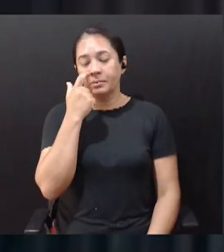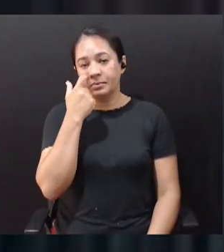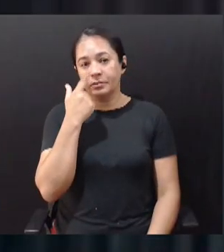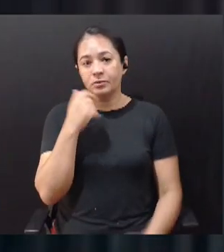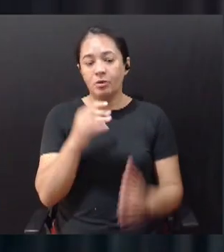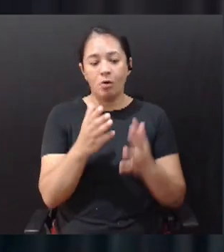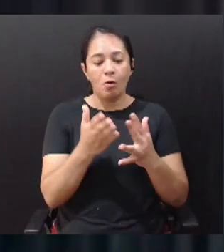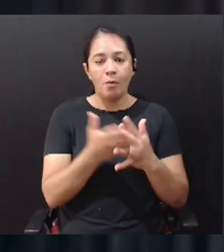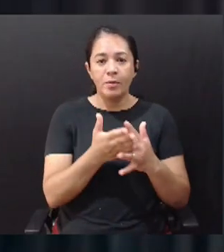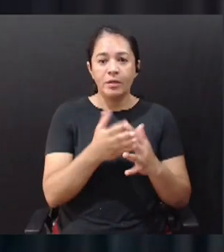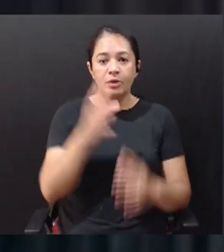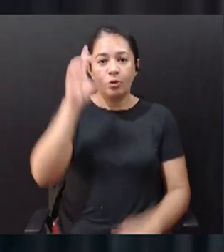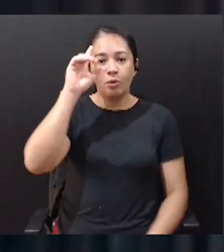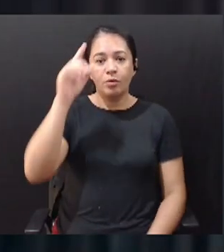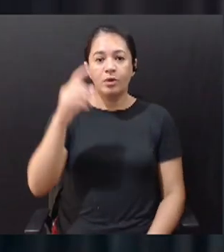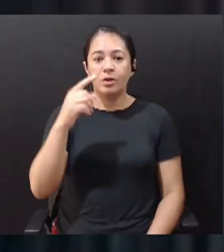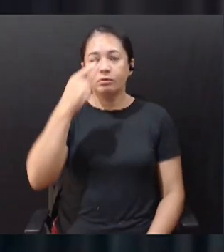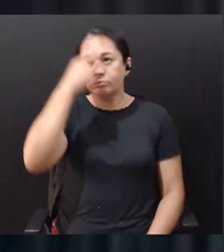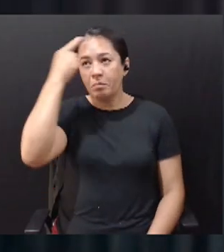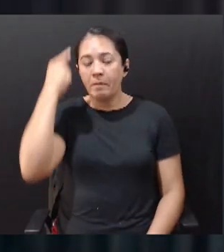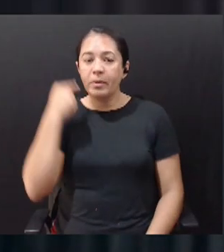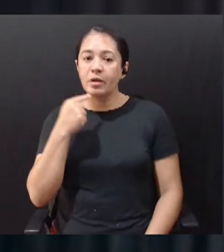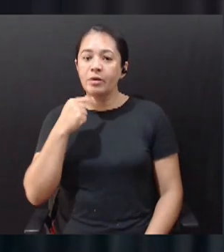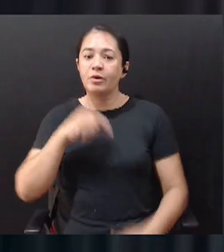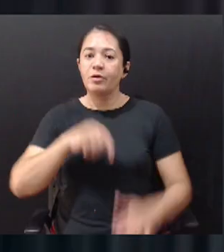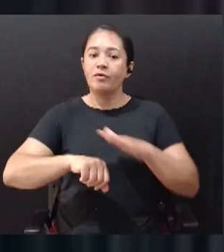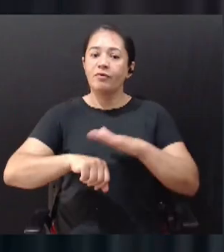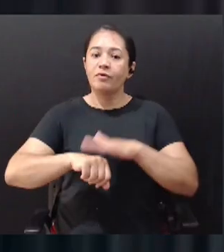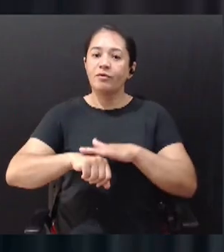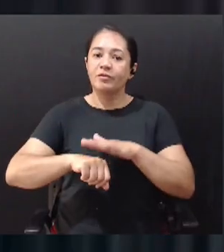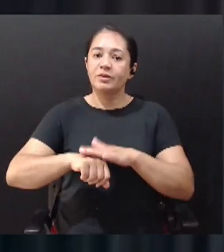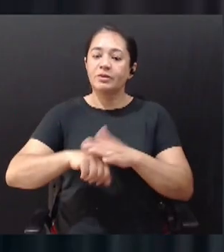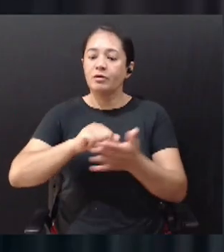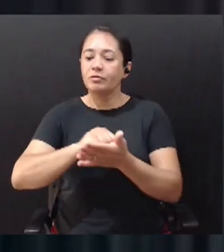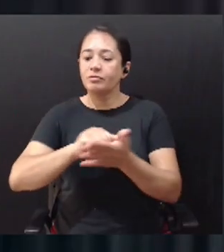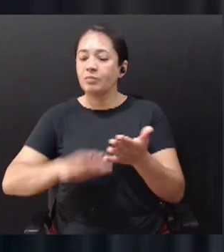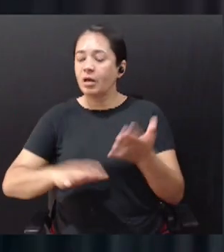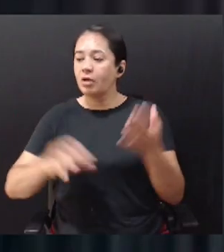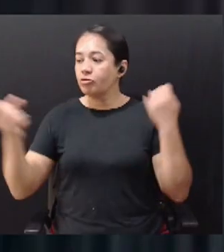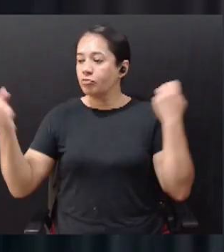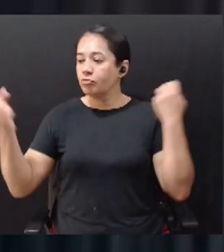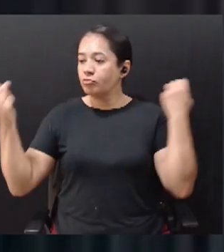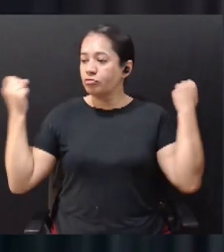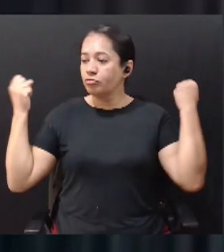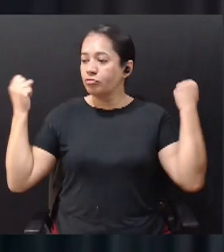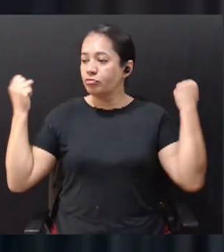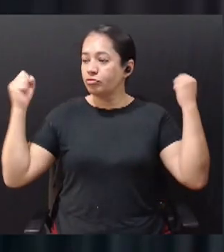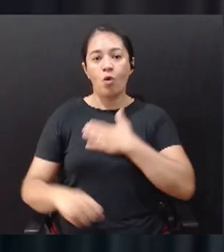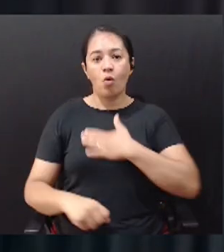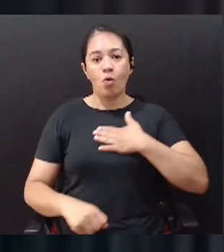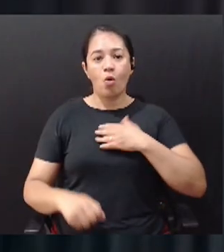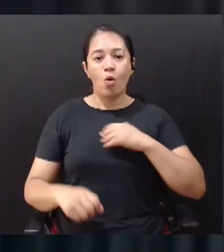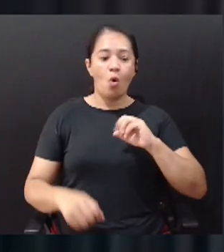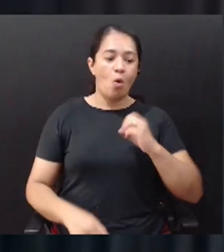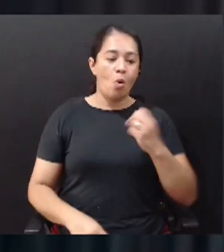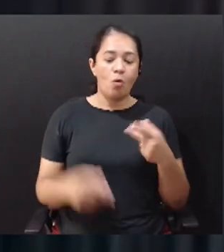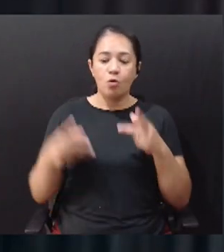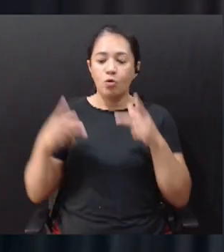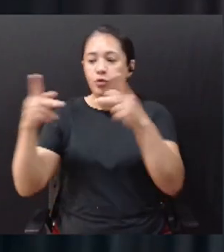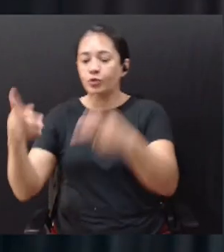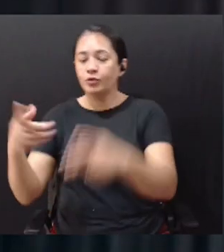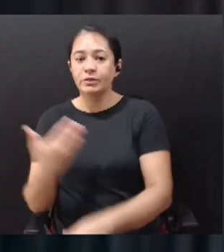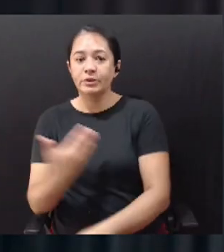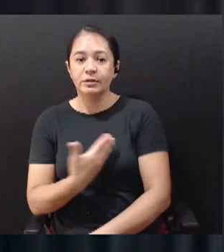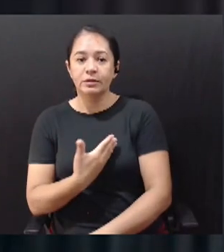dia, meia hora, ou eu vou fazer alguma atividade física que eu gosto, ou eu vou visitar um amigo, ou eu vou fazer